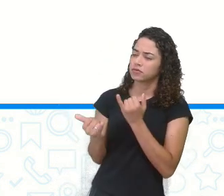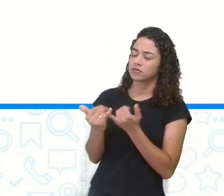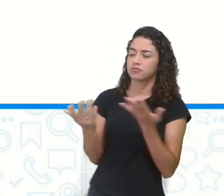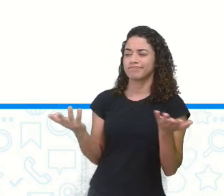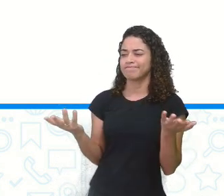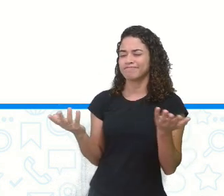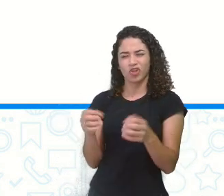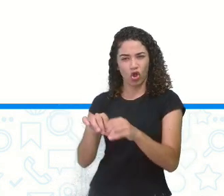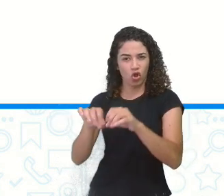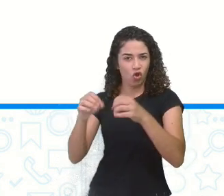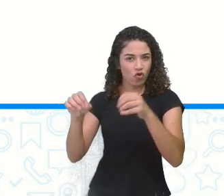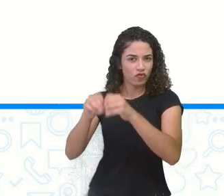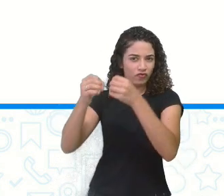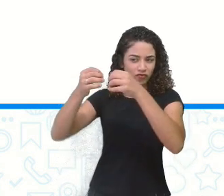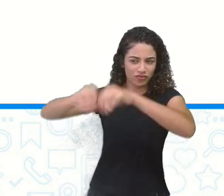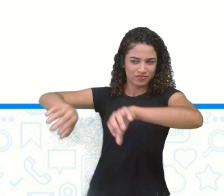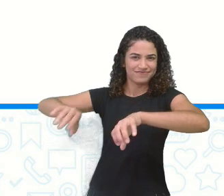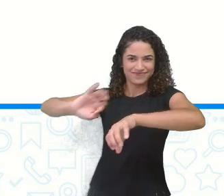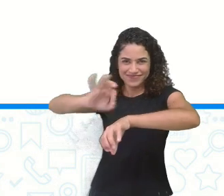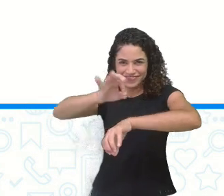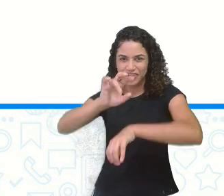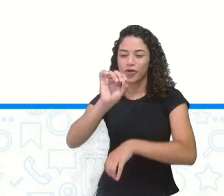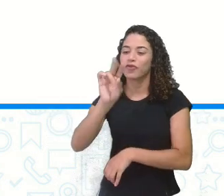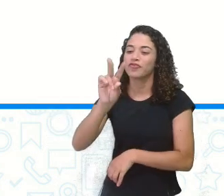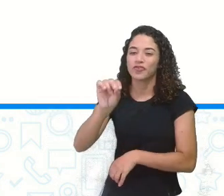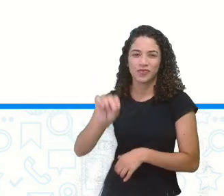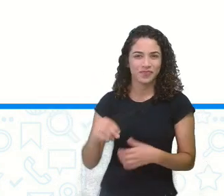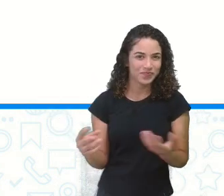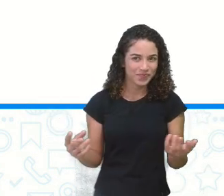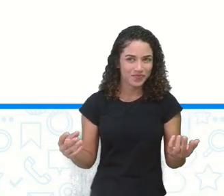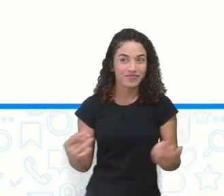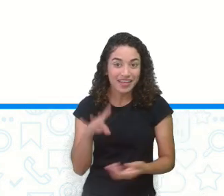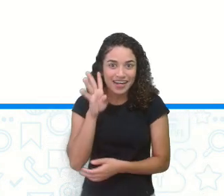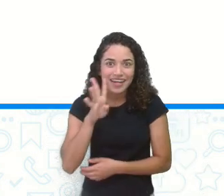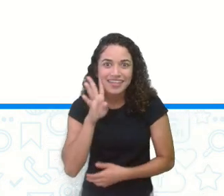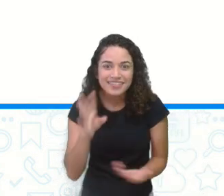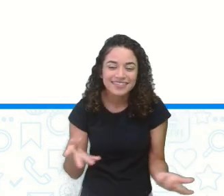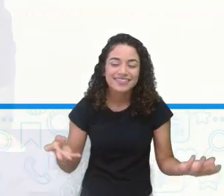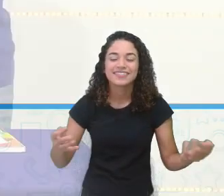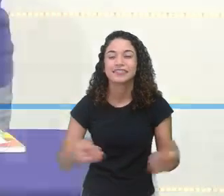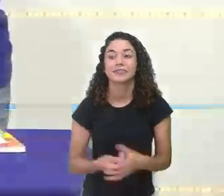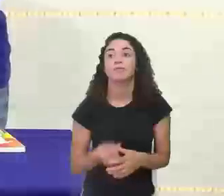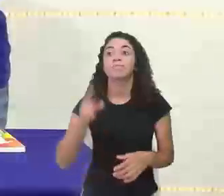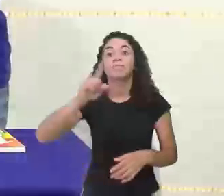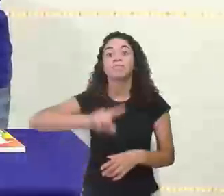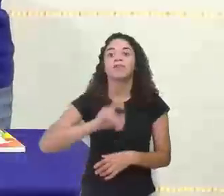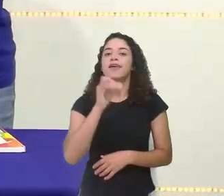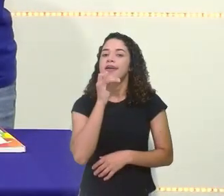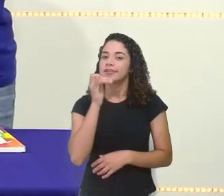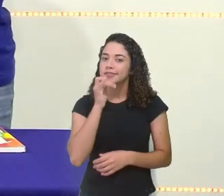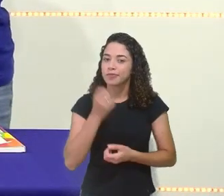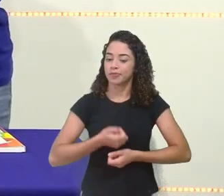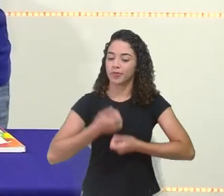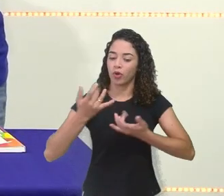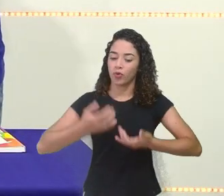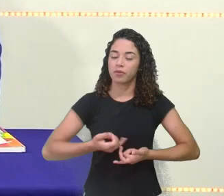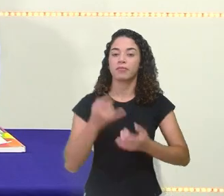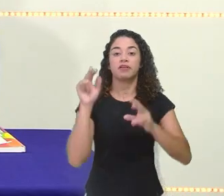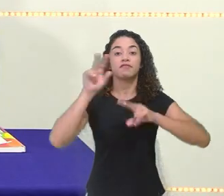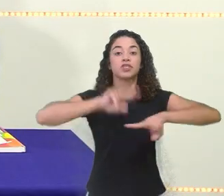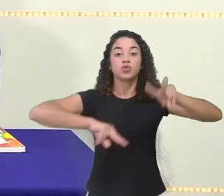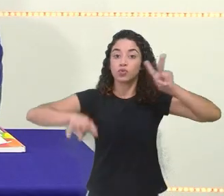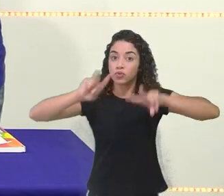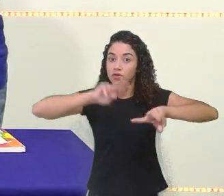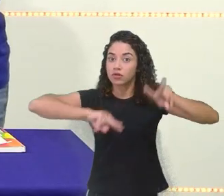lembra um ovo, né? Isso mesmo. Olha que legal, este é um exemplo de um poema visual, professora